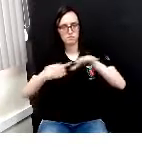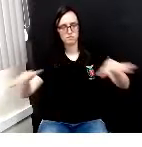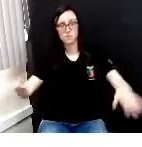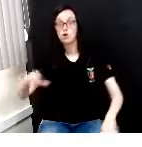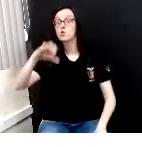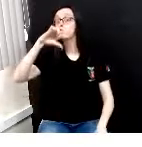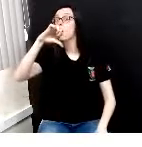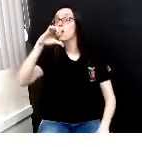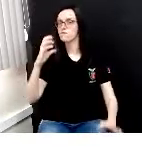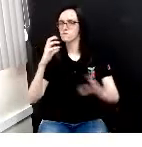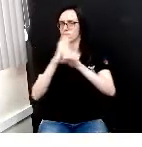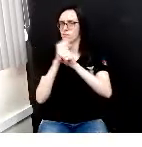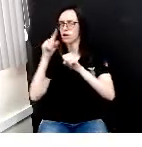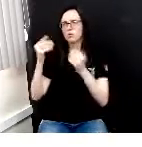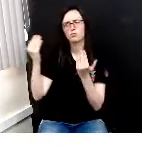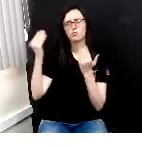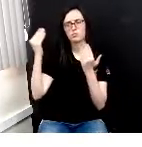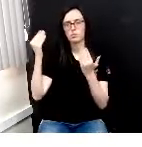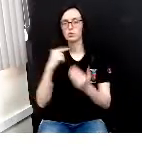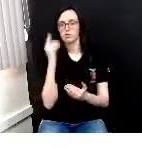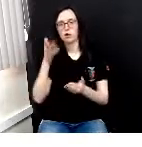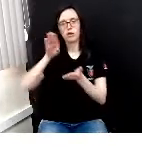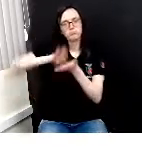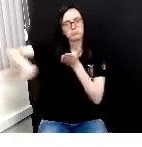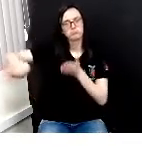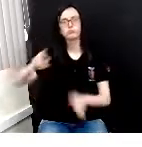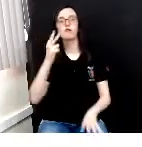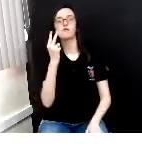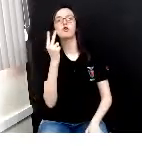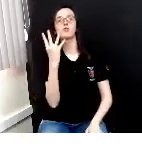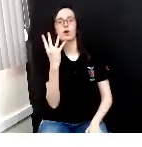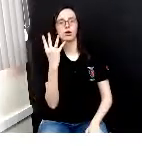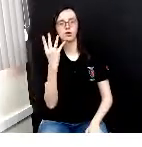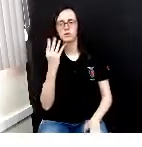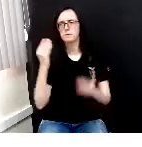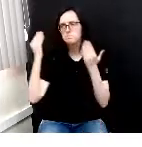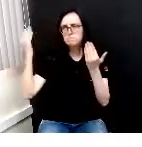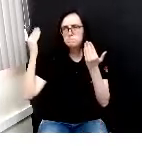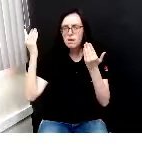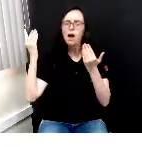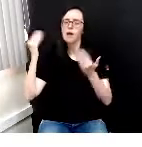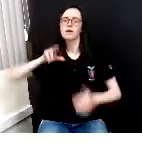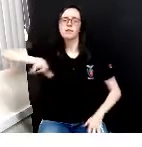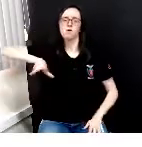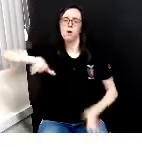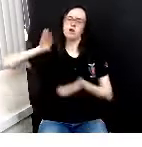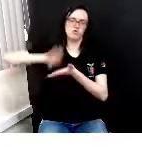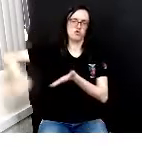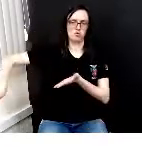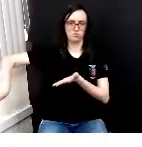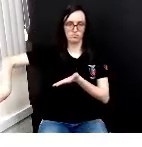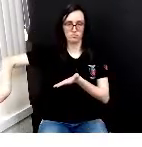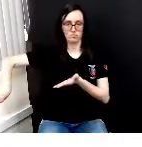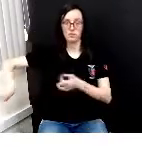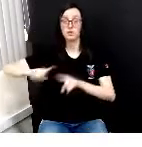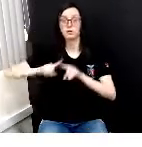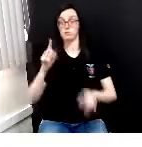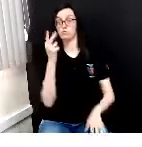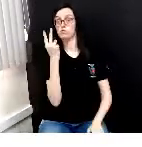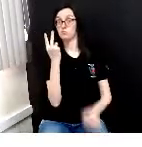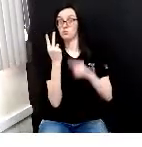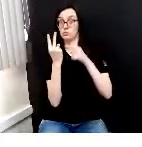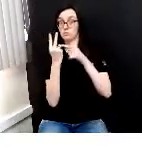casos suspeitos. Já foram descartados 24 casos suspeitos de coronavírus, sendo que 2